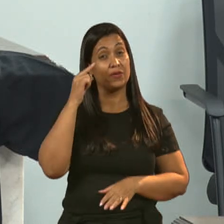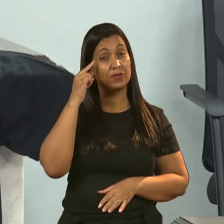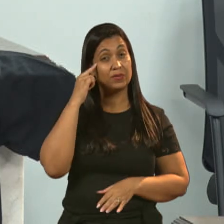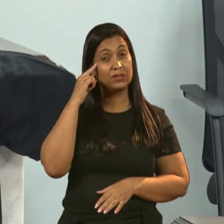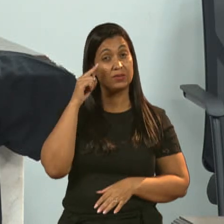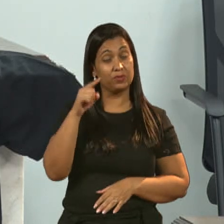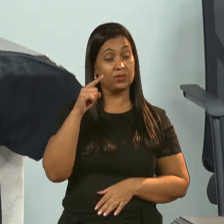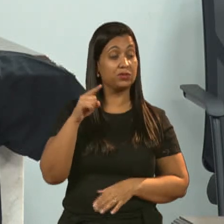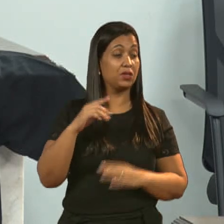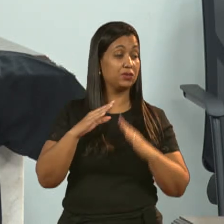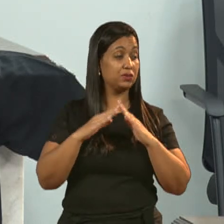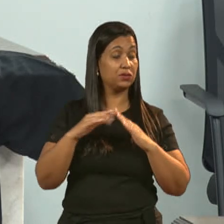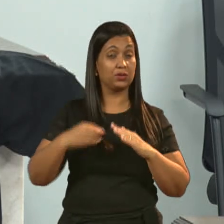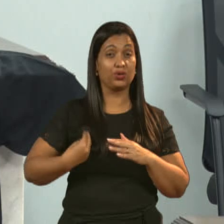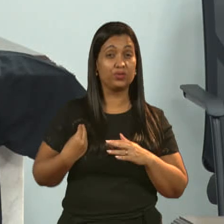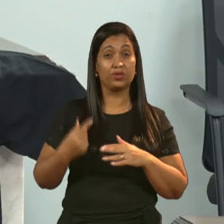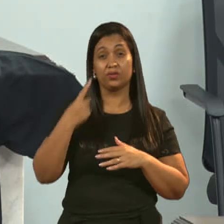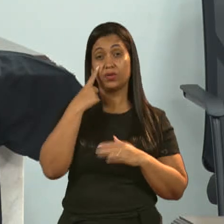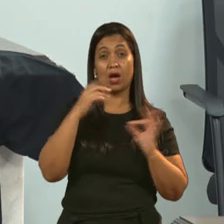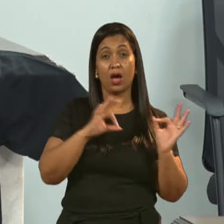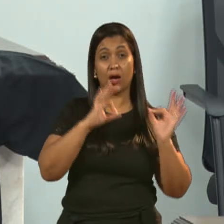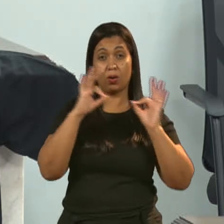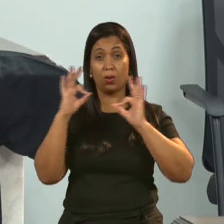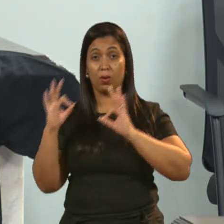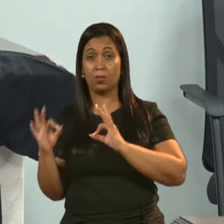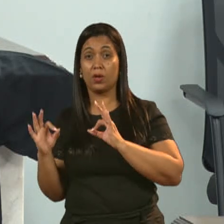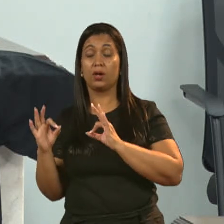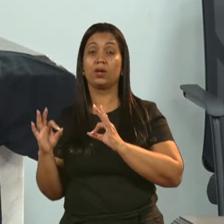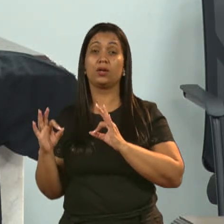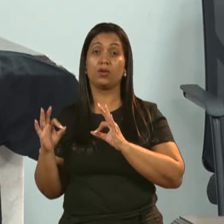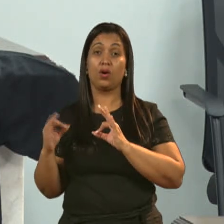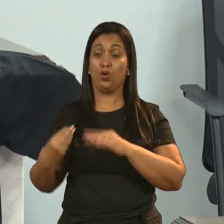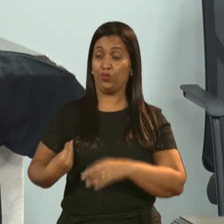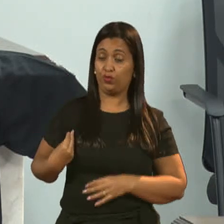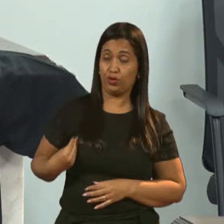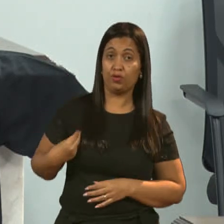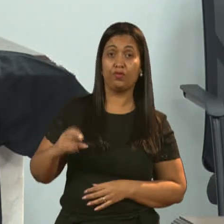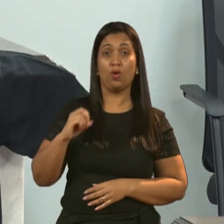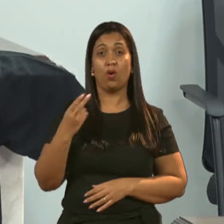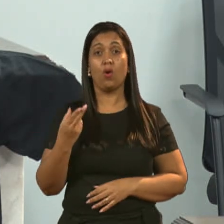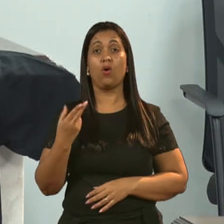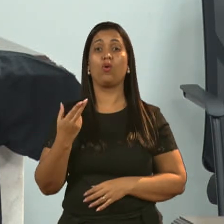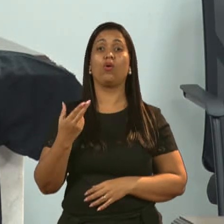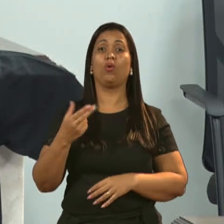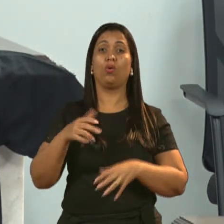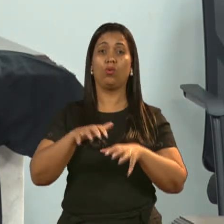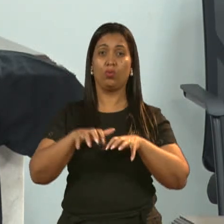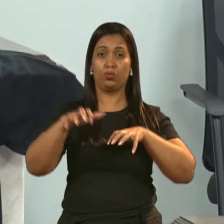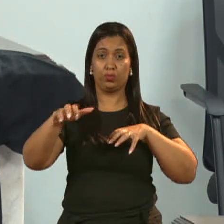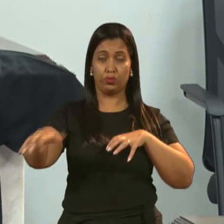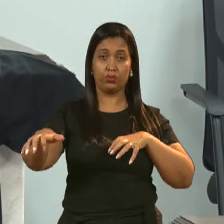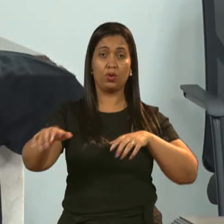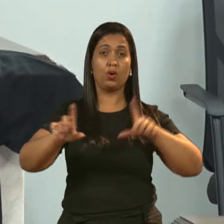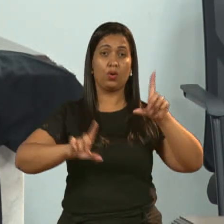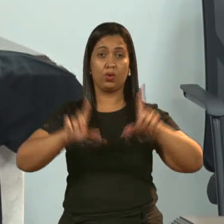estão aqui acompanhando, tanto via presencial ou pelas mídias de comunicação e TV.